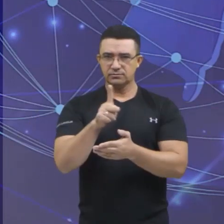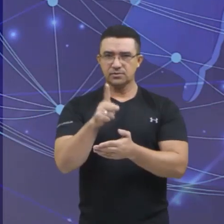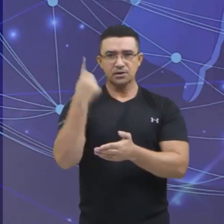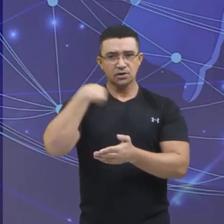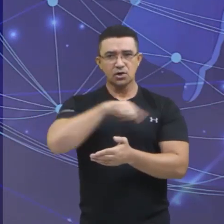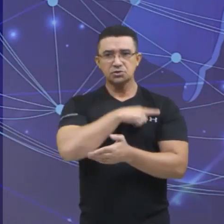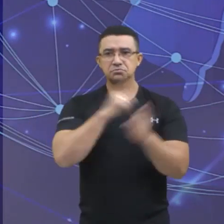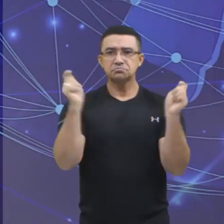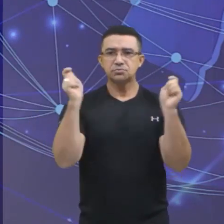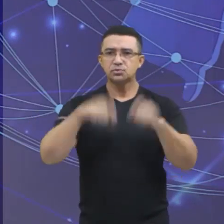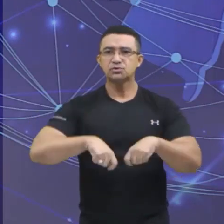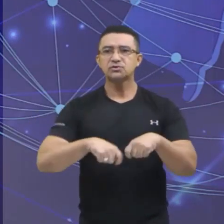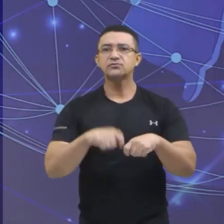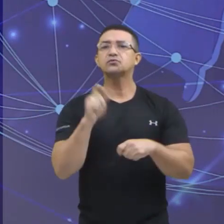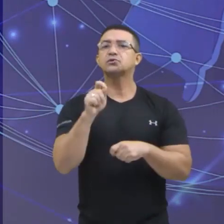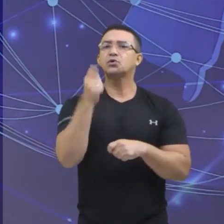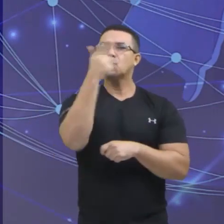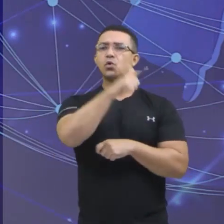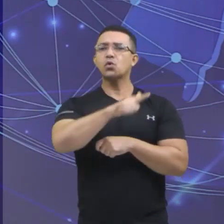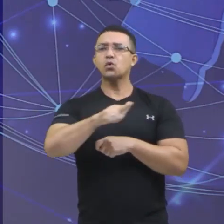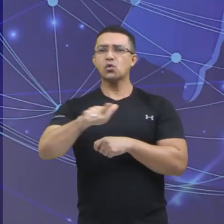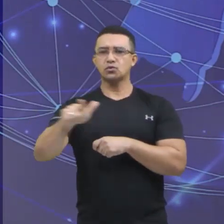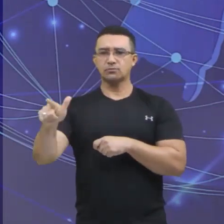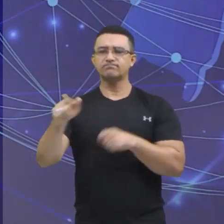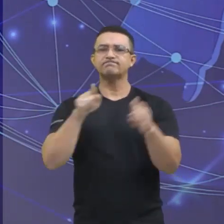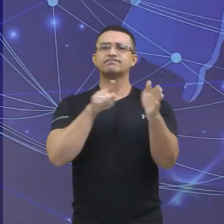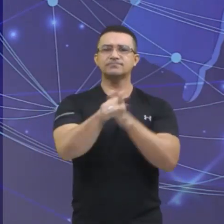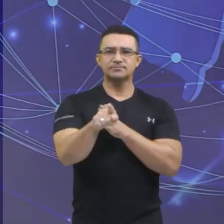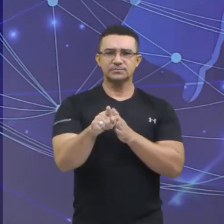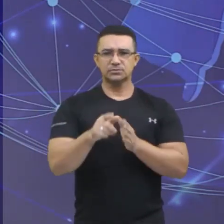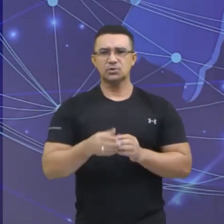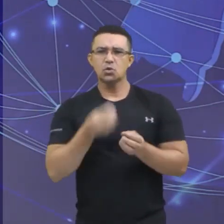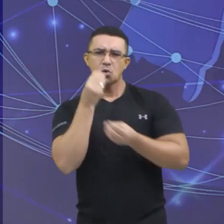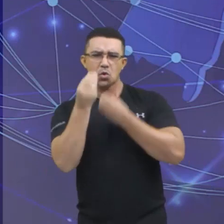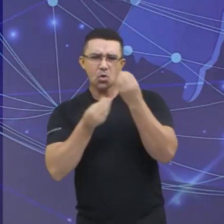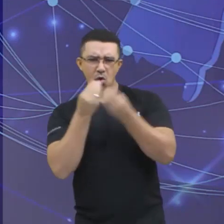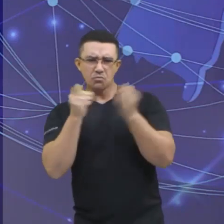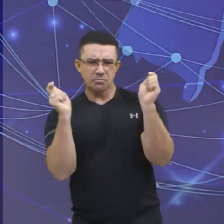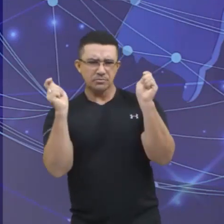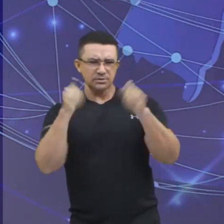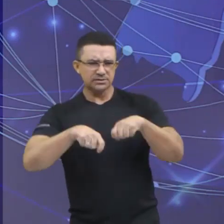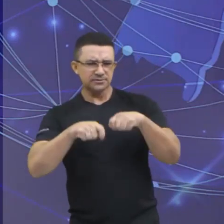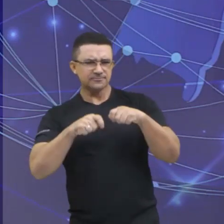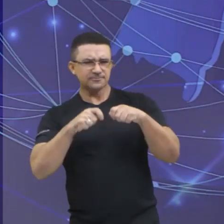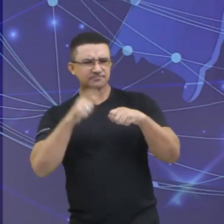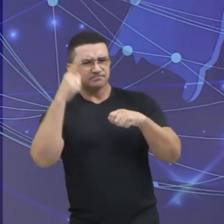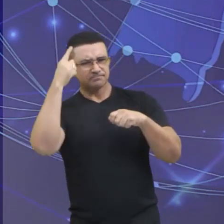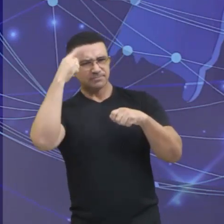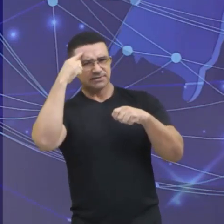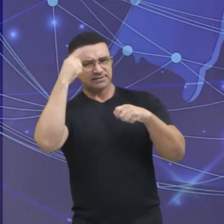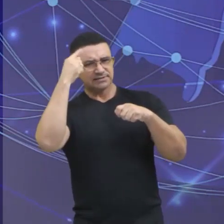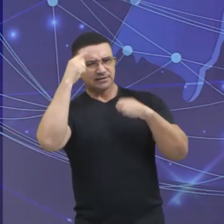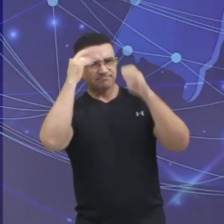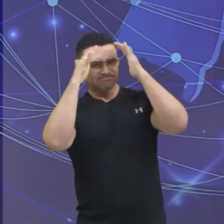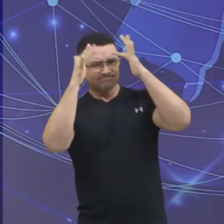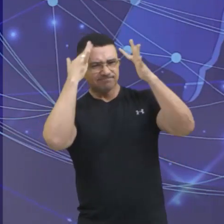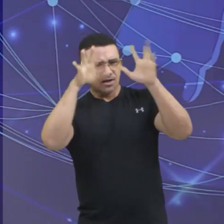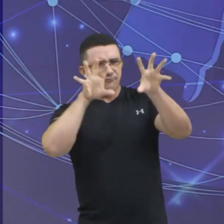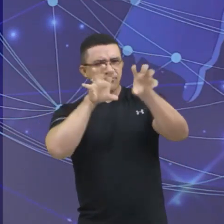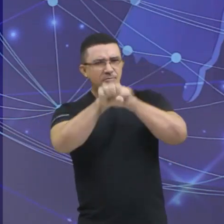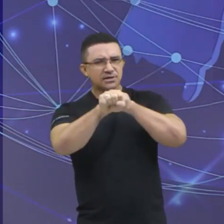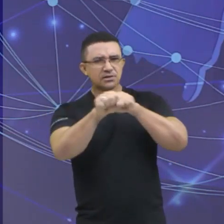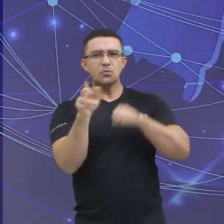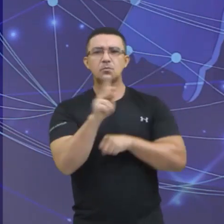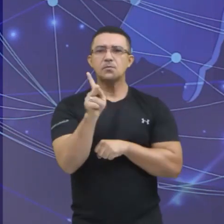gente possa continuar. Ela pergunta: como podemos pensar e repensar a formação de